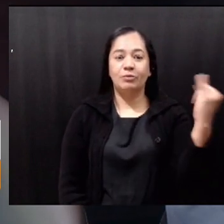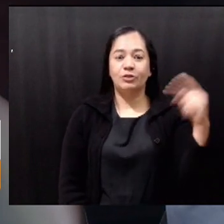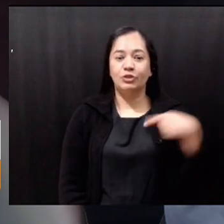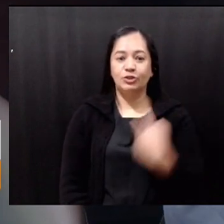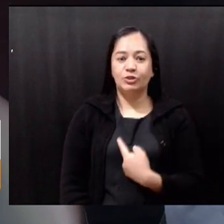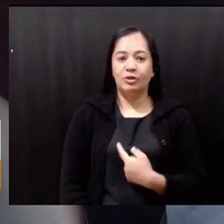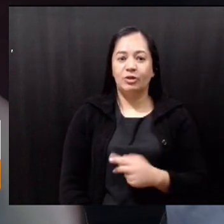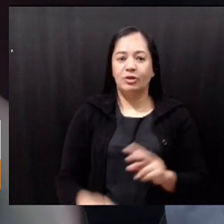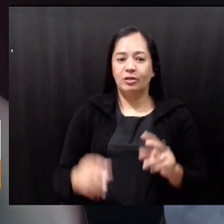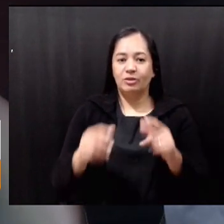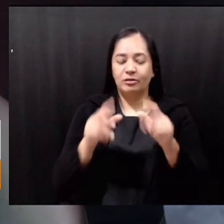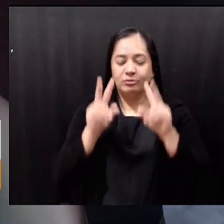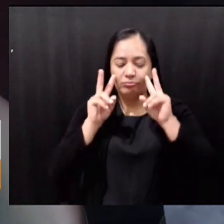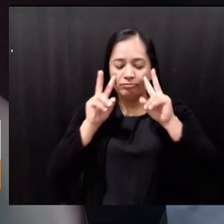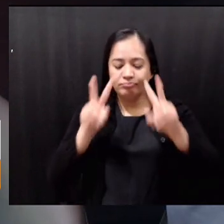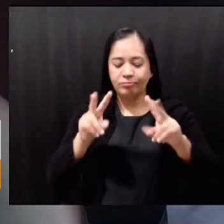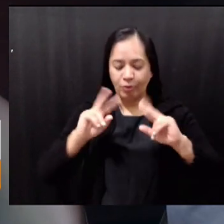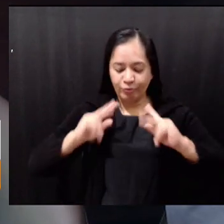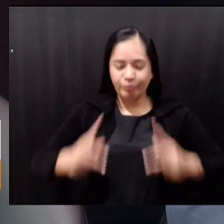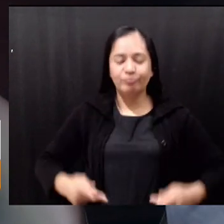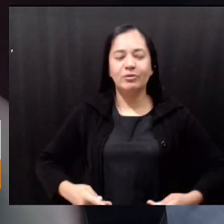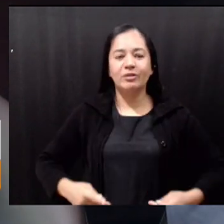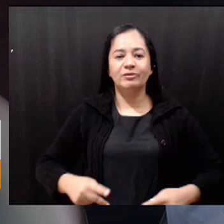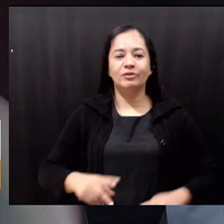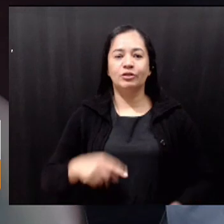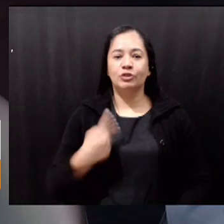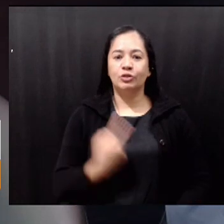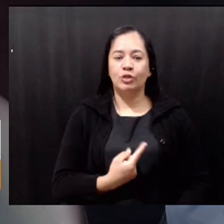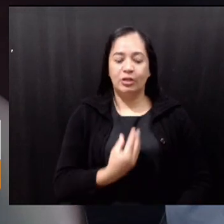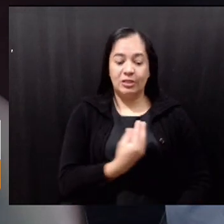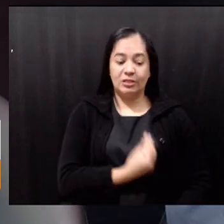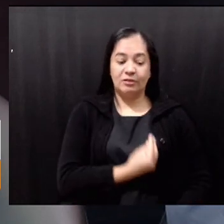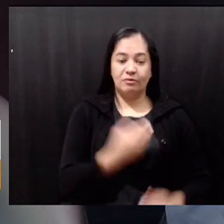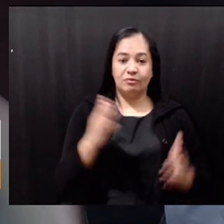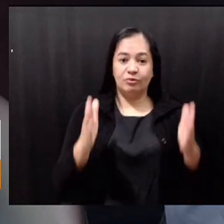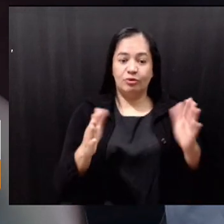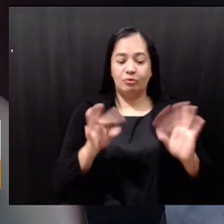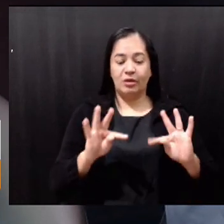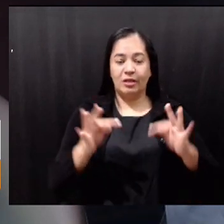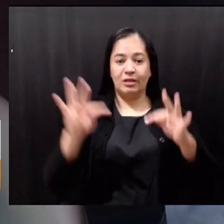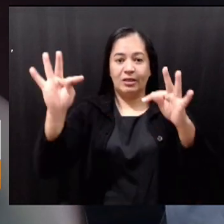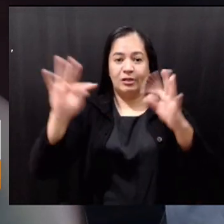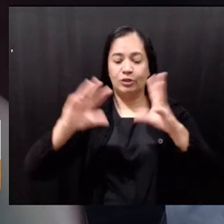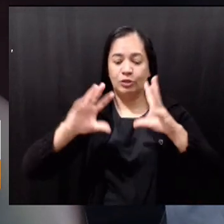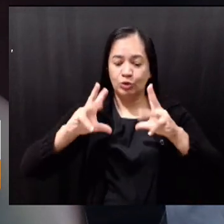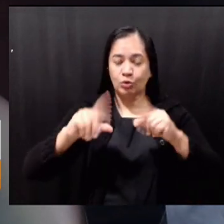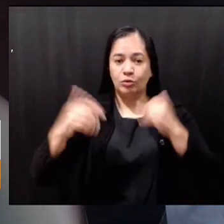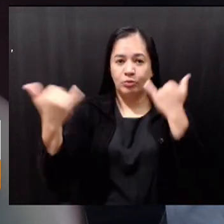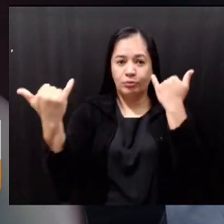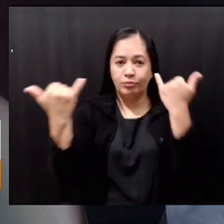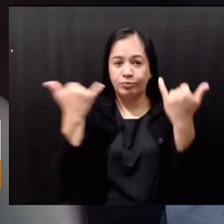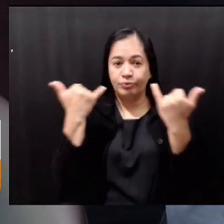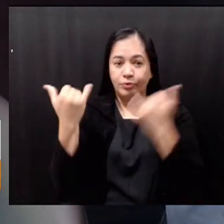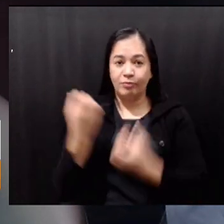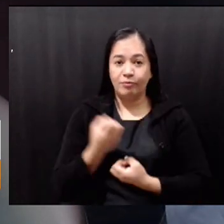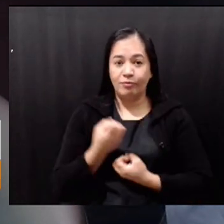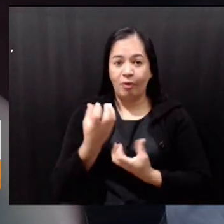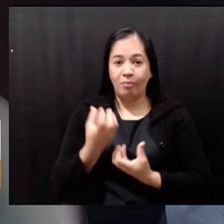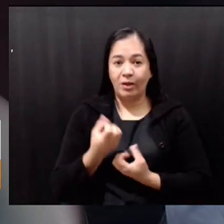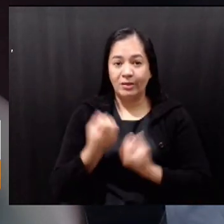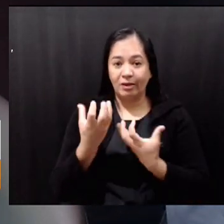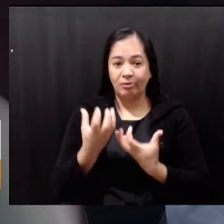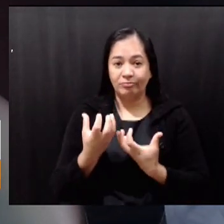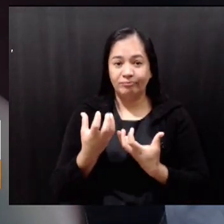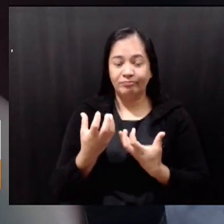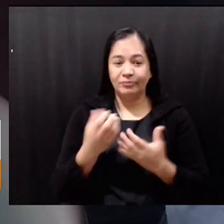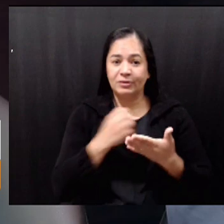né? Vivemos numa era em que a tecnologia e toda a informação, ela trouxe menor tempo